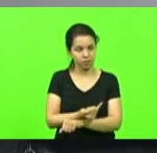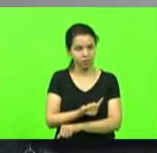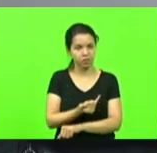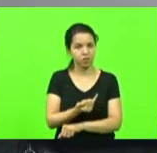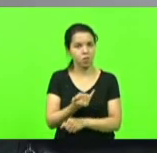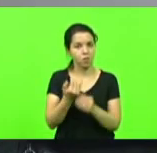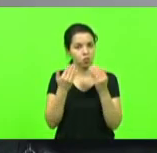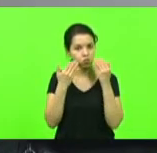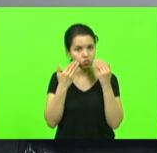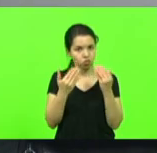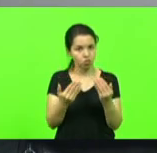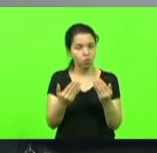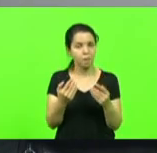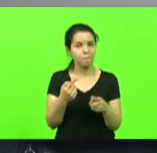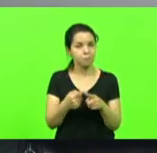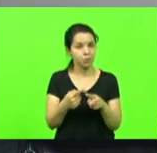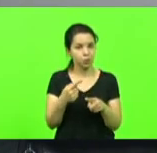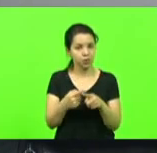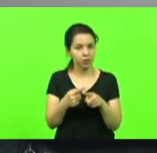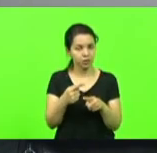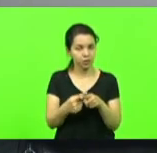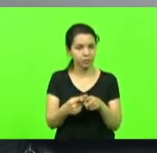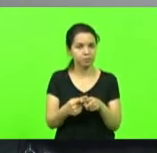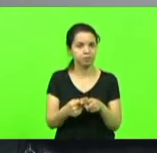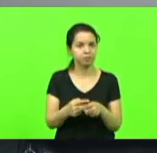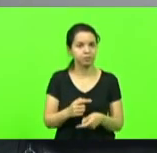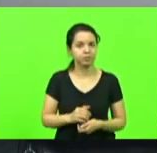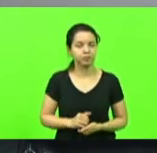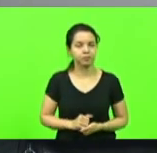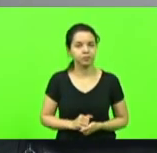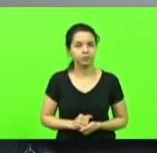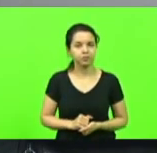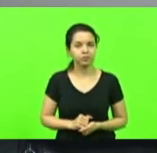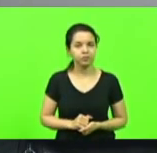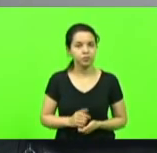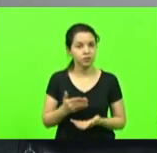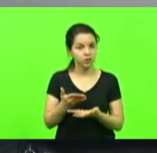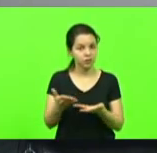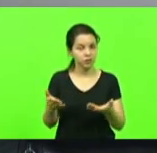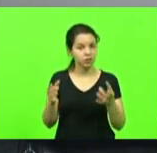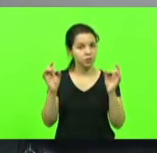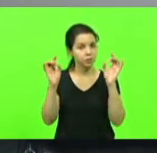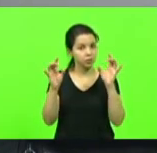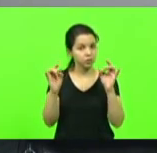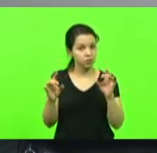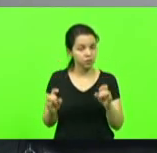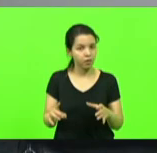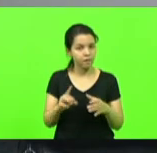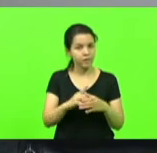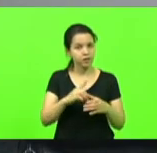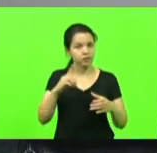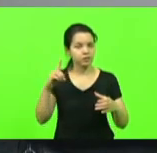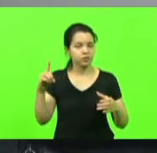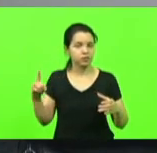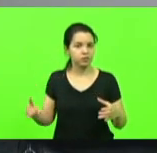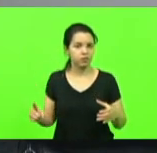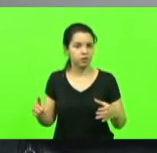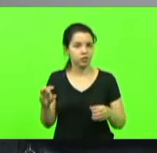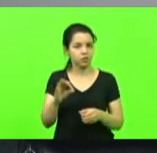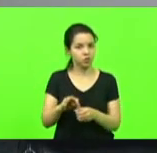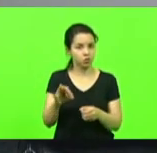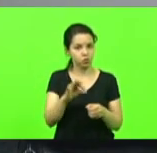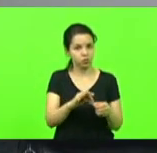mostrou o porquê, a razão do porquê que esses especialistas têm se afastado dessas